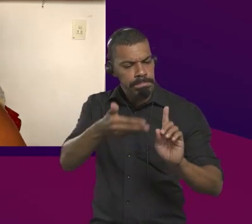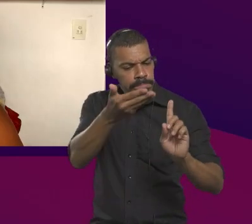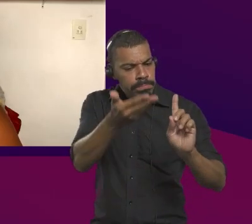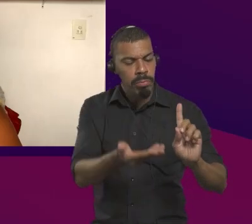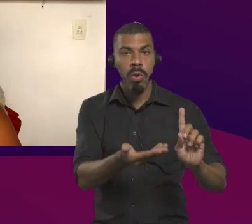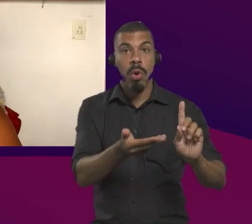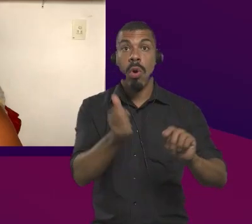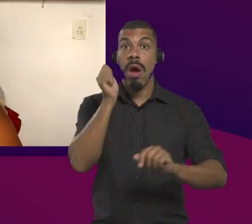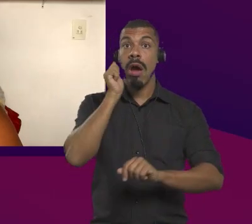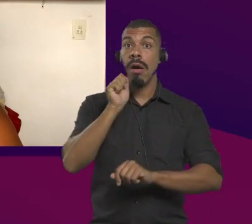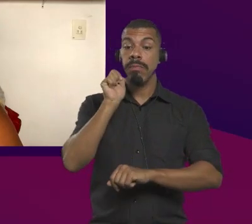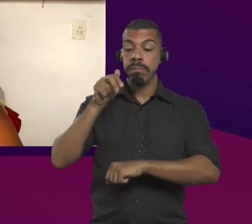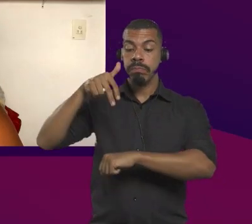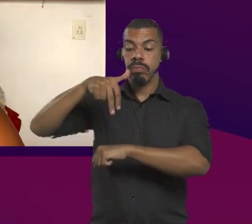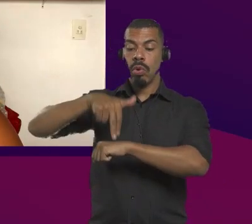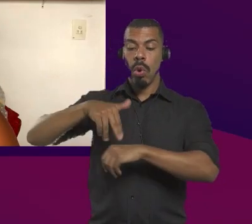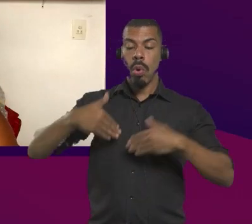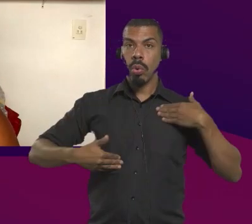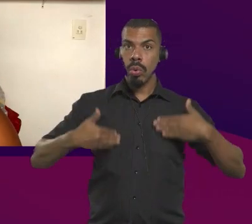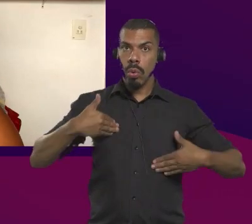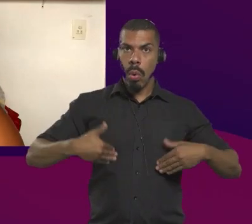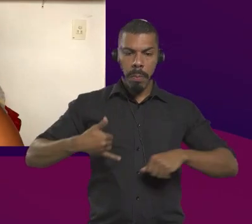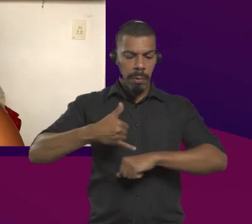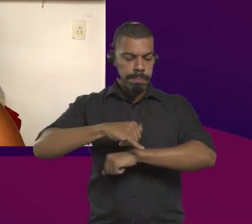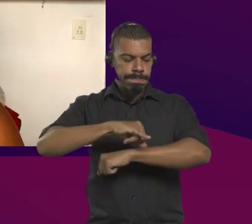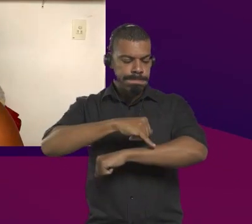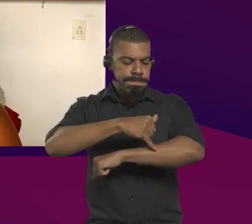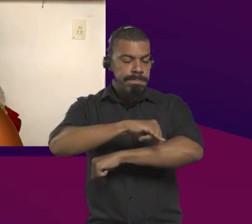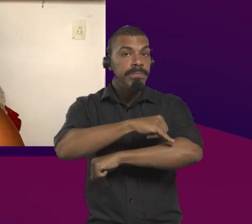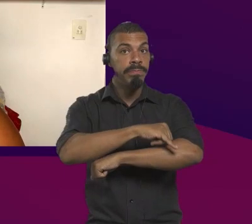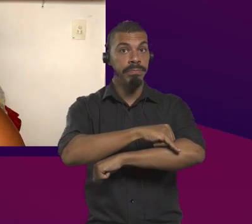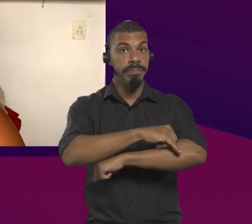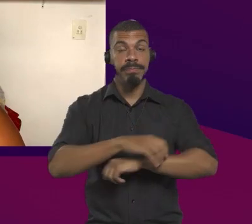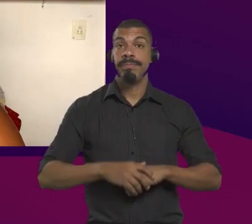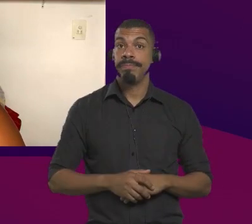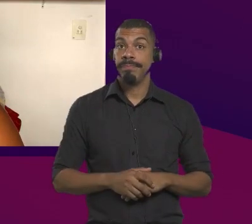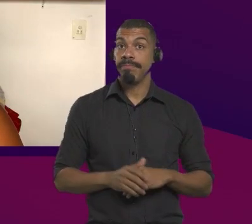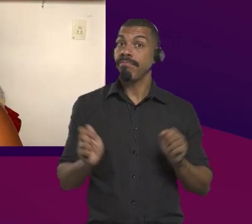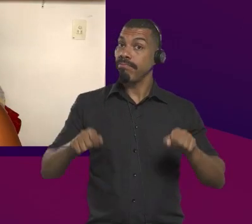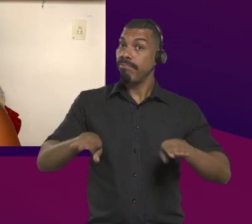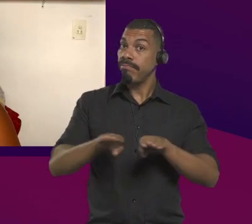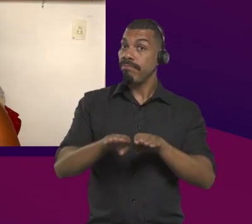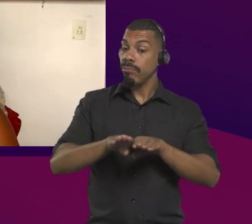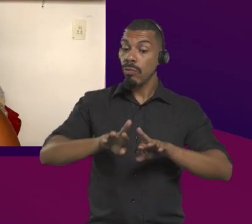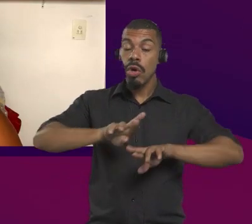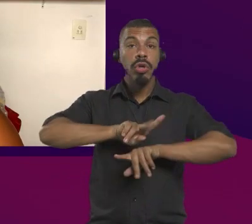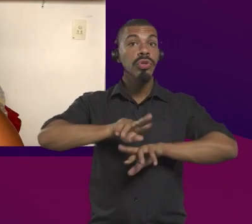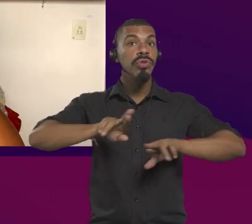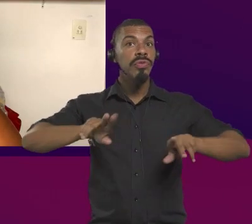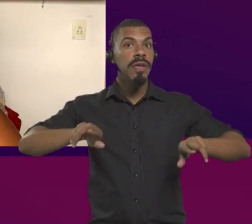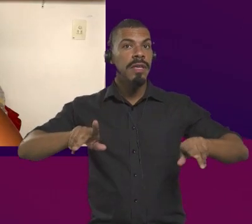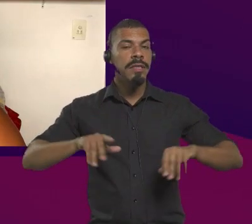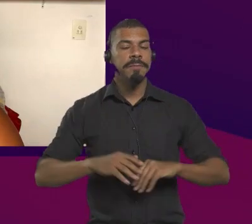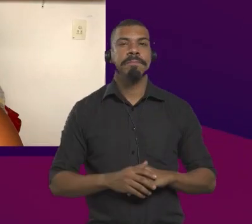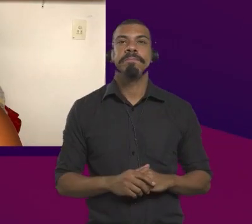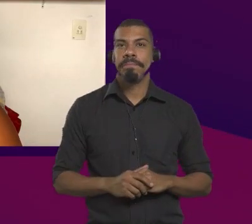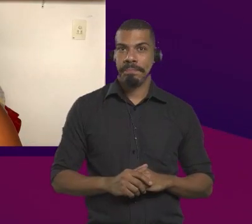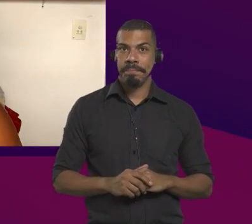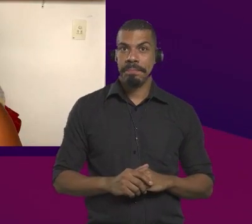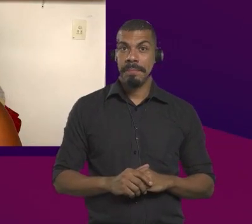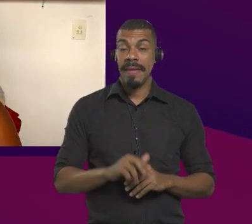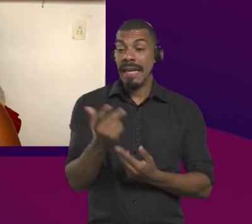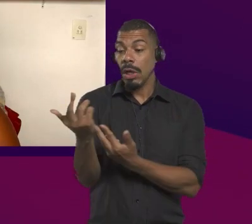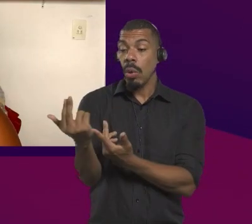lugar de fala do corpo gordo, né, da pessoa gorda, porque, de fato, a pressão estética, até, né, Mark, respondendo aí um pouquinho o que você acabou de